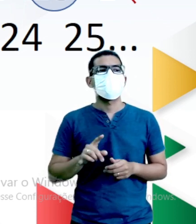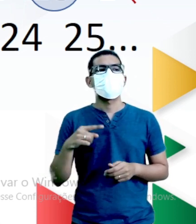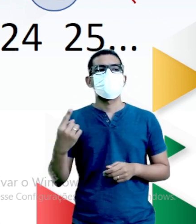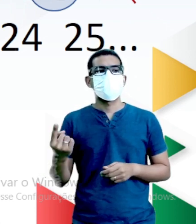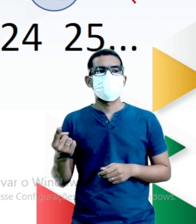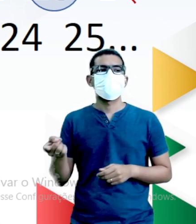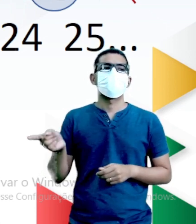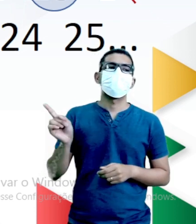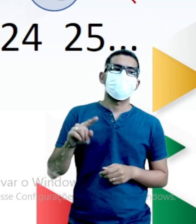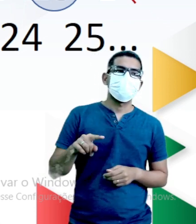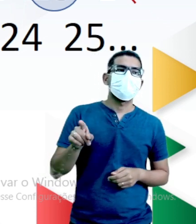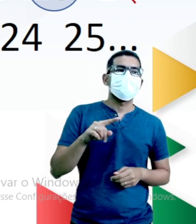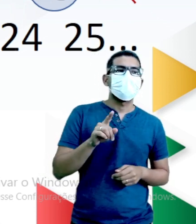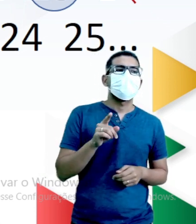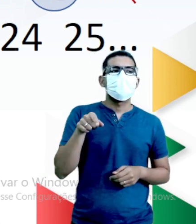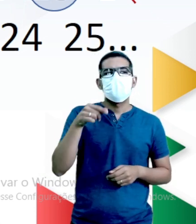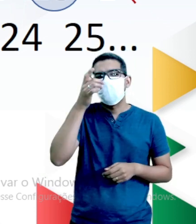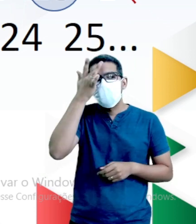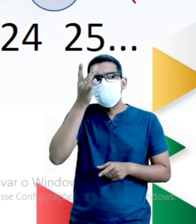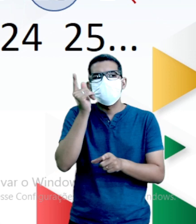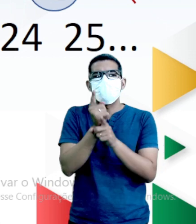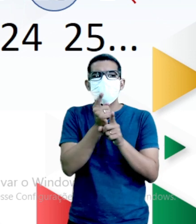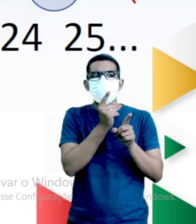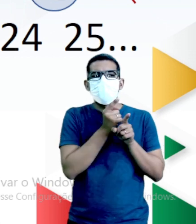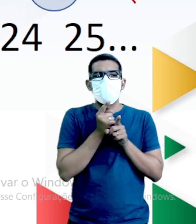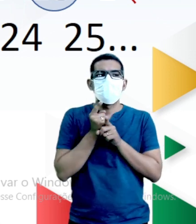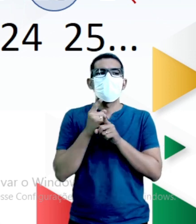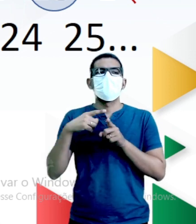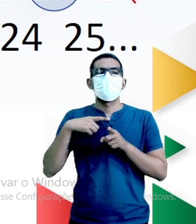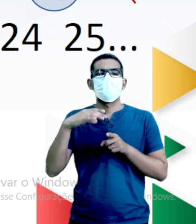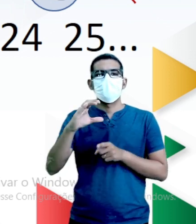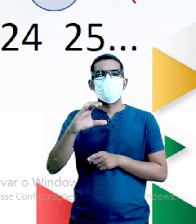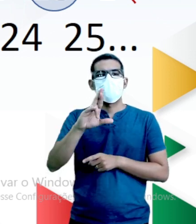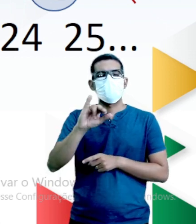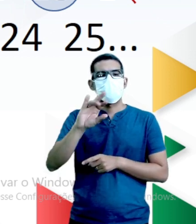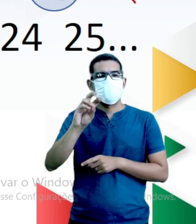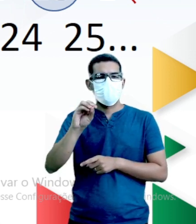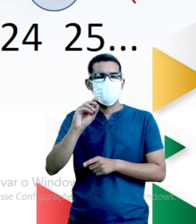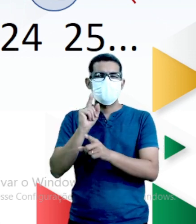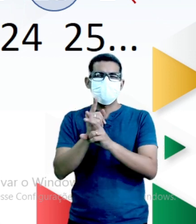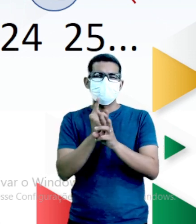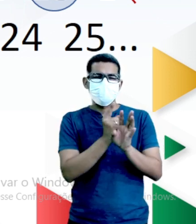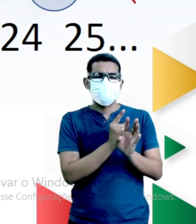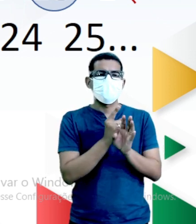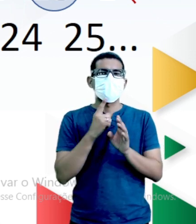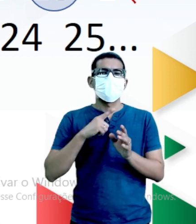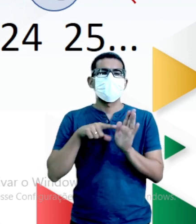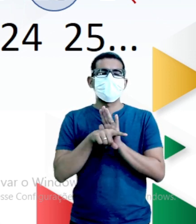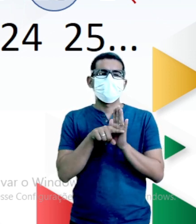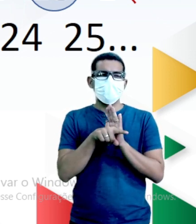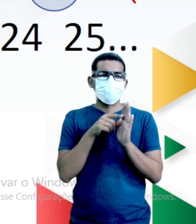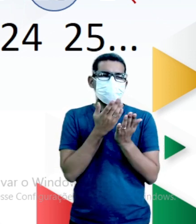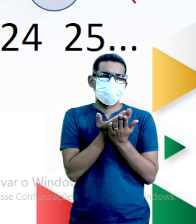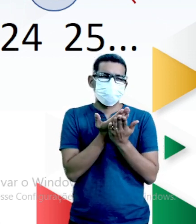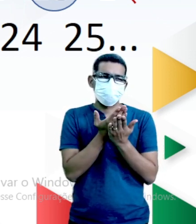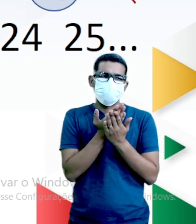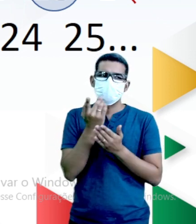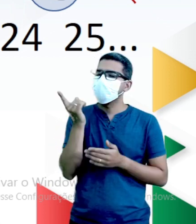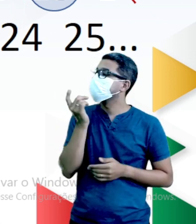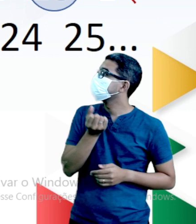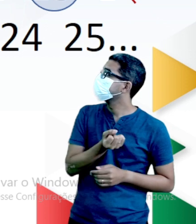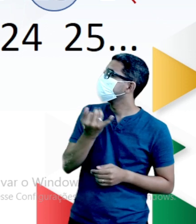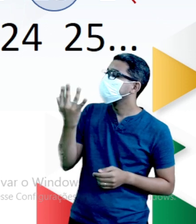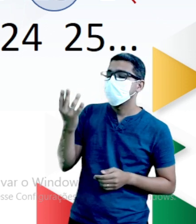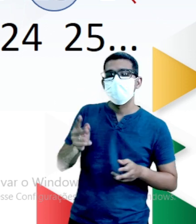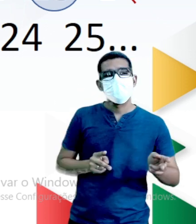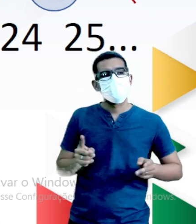próximo? O 23. Olha como é fácil de achar a partir do crivo de Aristóteles. É só você analisar esses múltiplos e